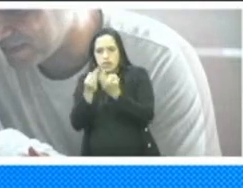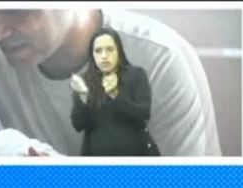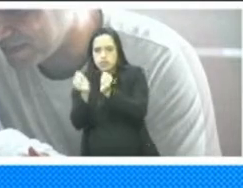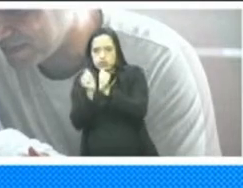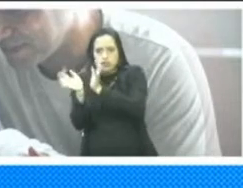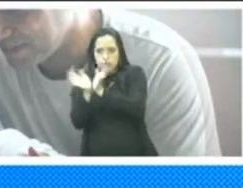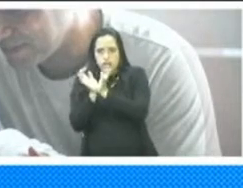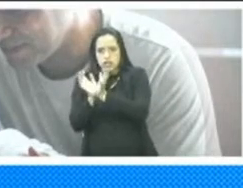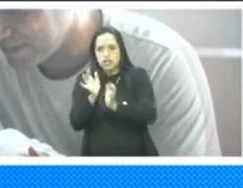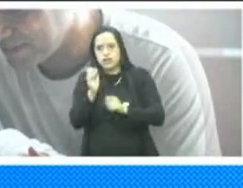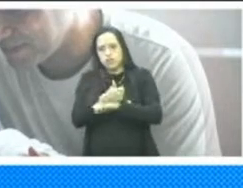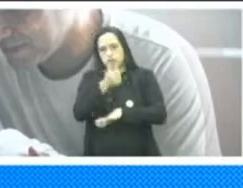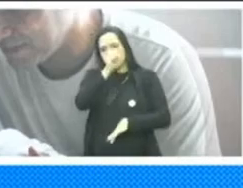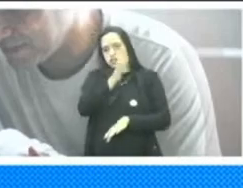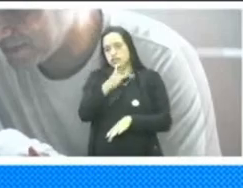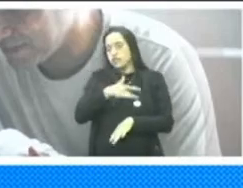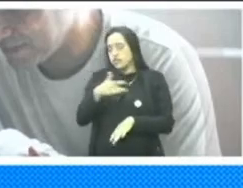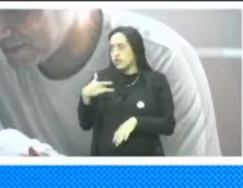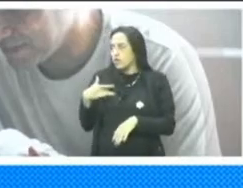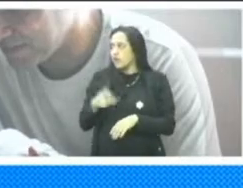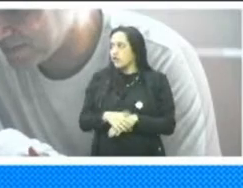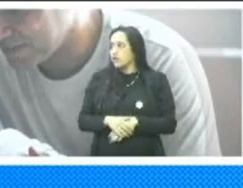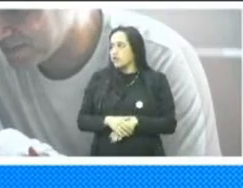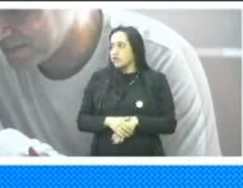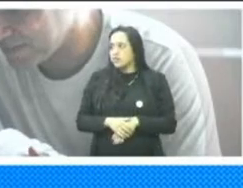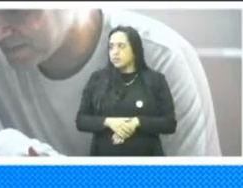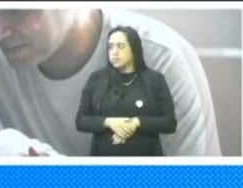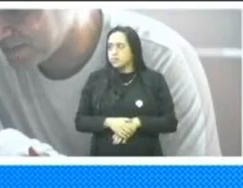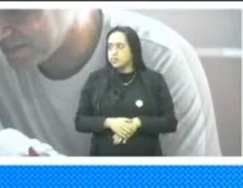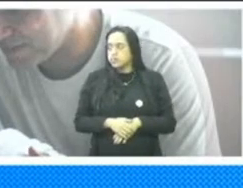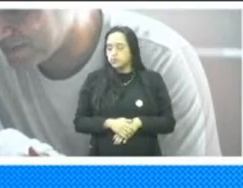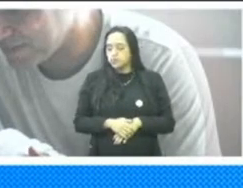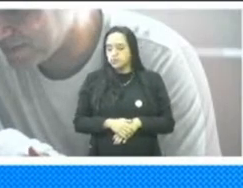no cuidado individualizado.